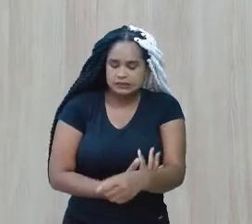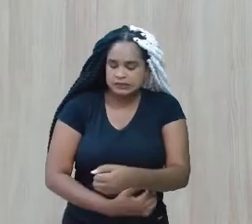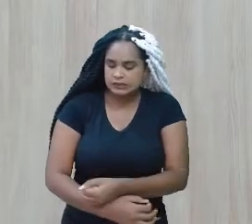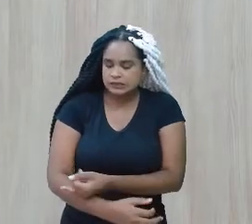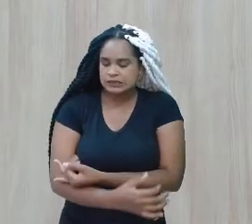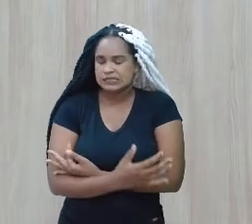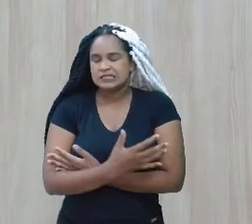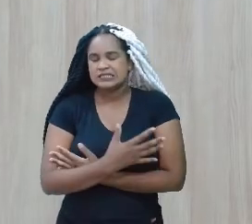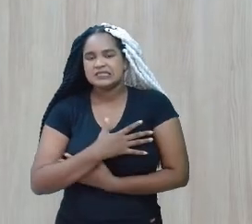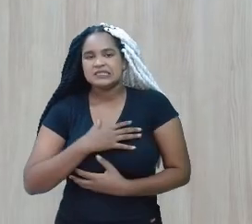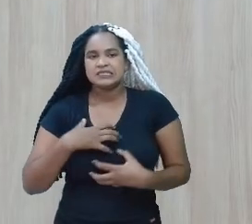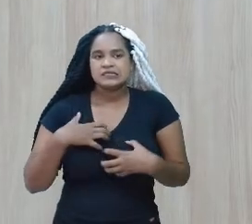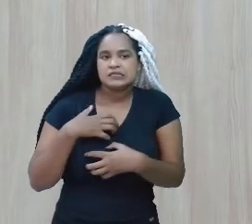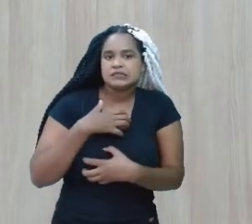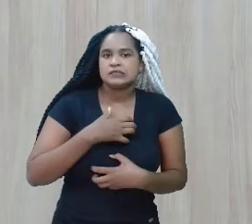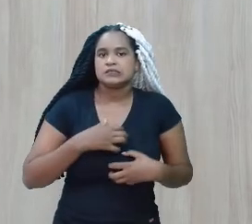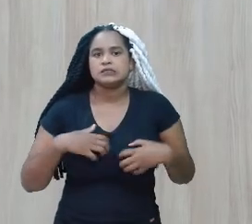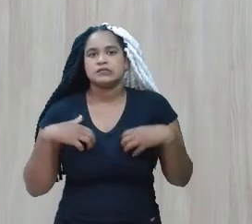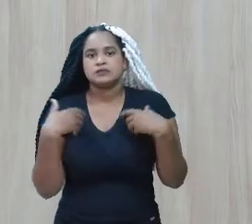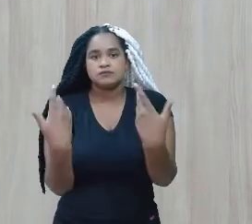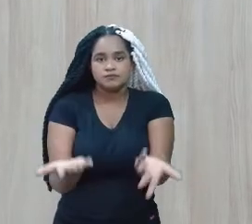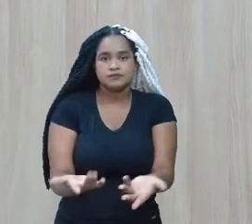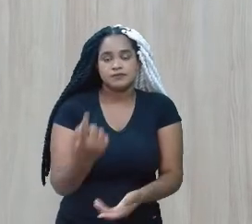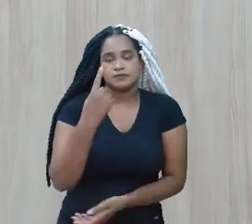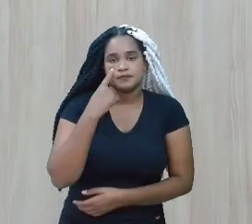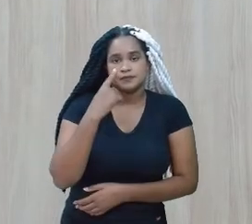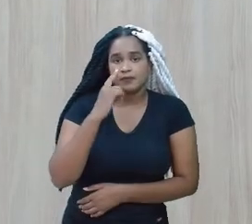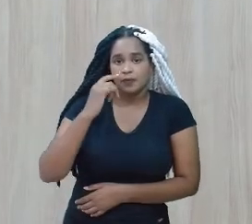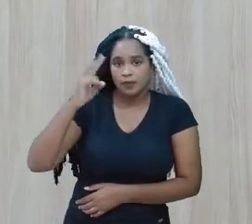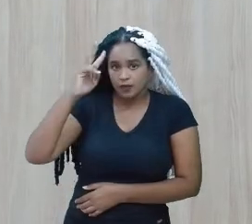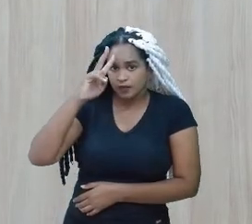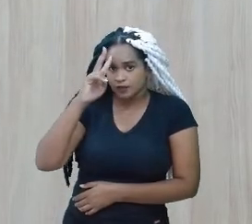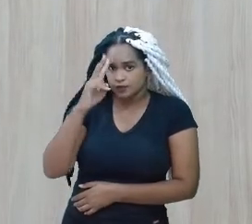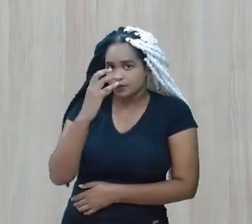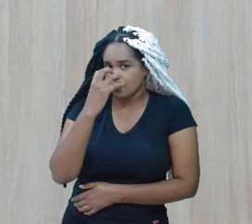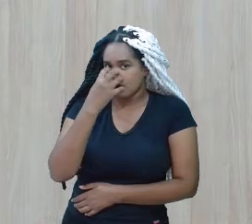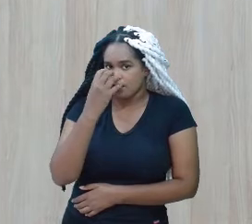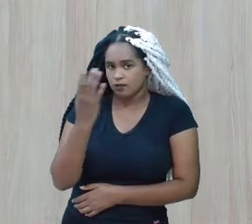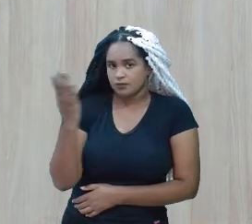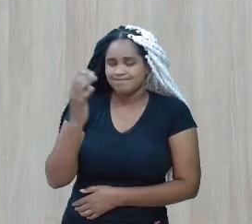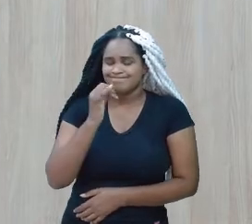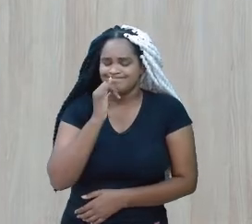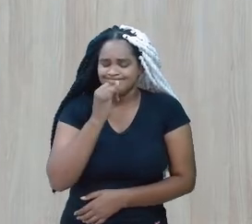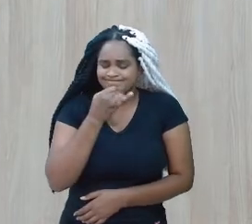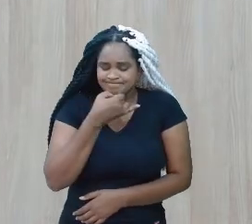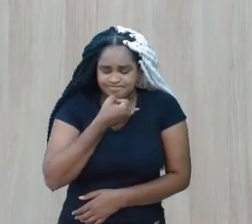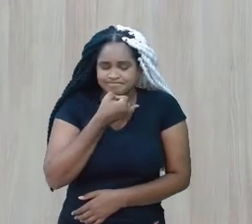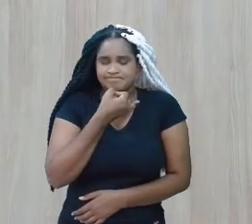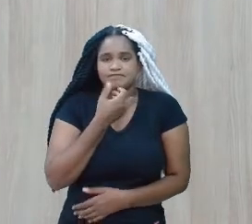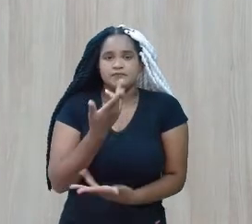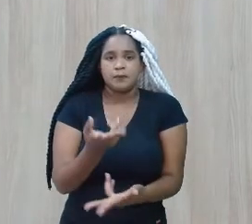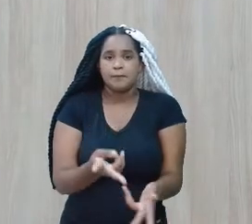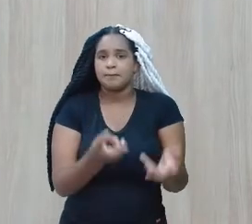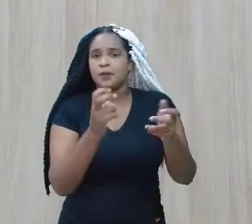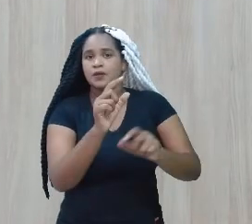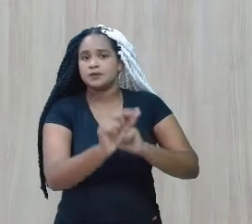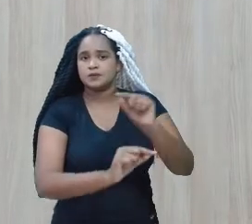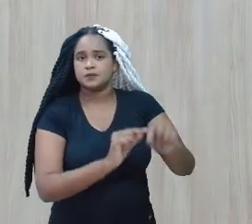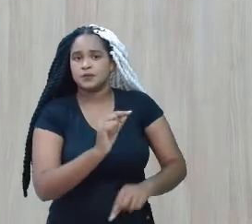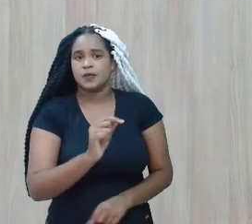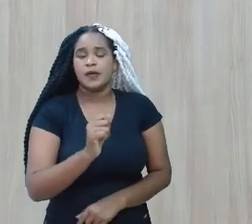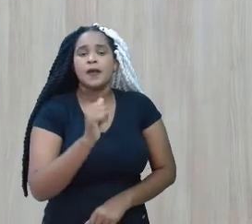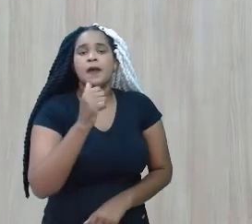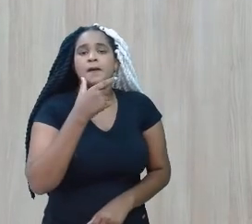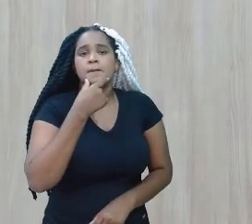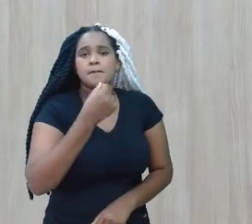nós vemos aqui, olha, quando diz que a história dele era um tanto quanto triste. Ele via que seu pai era